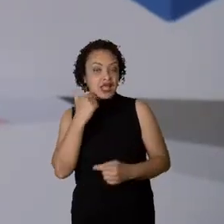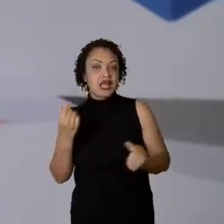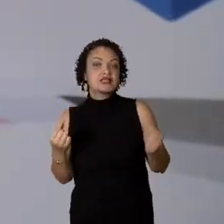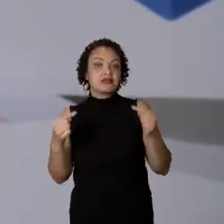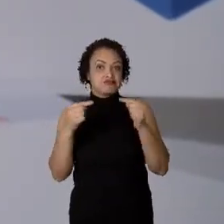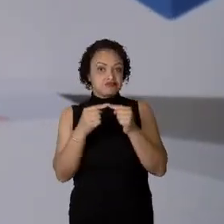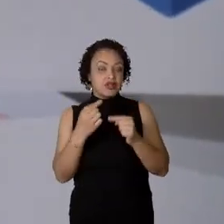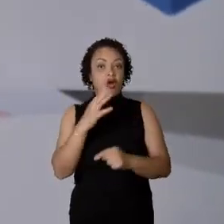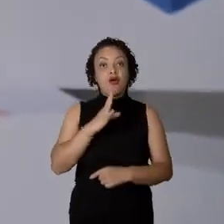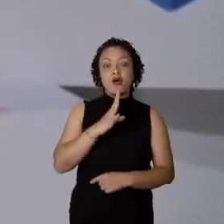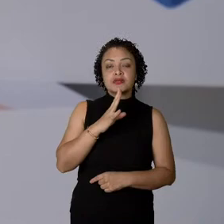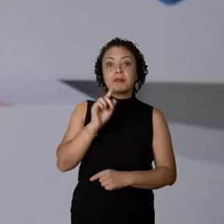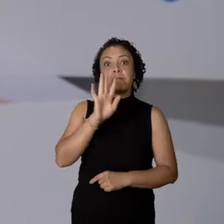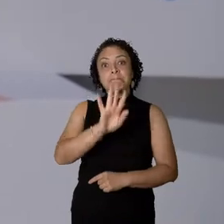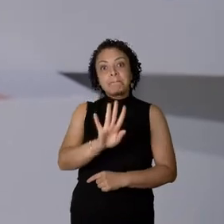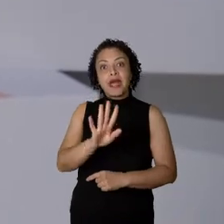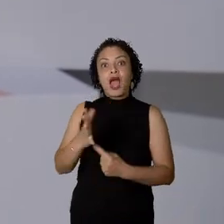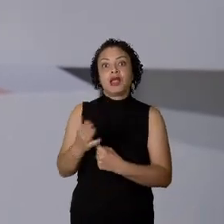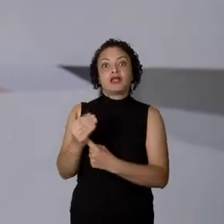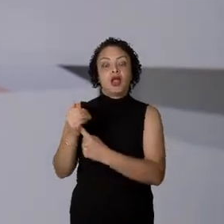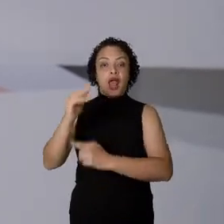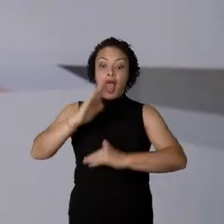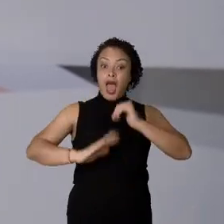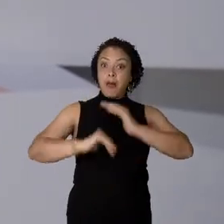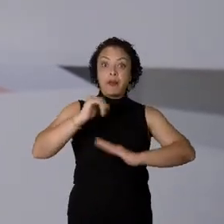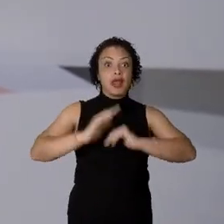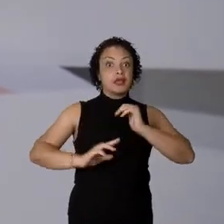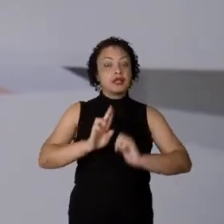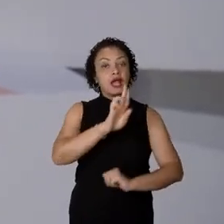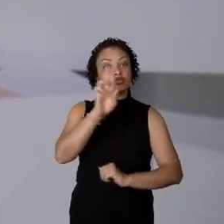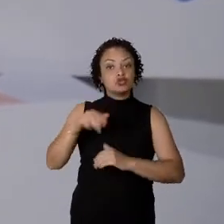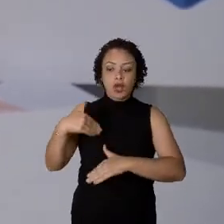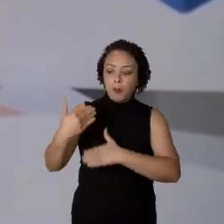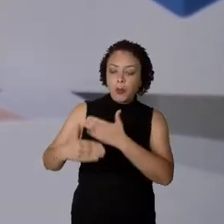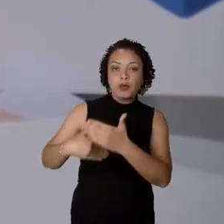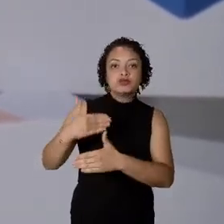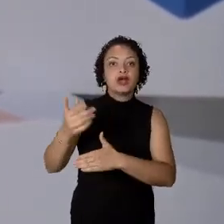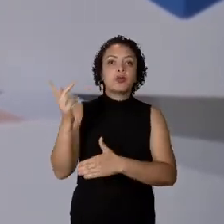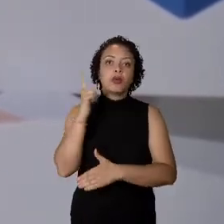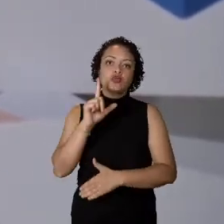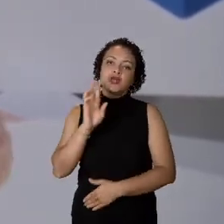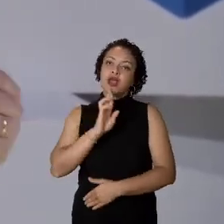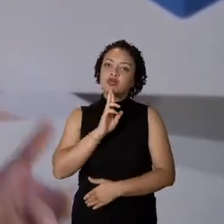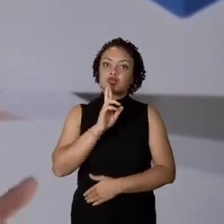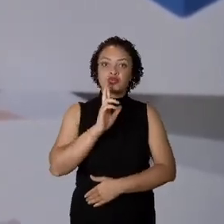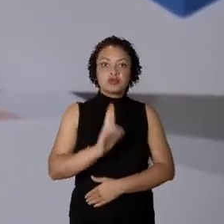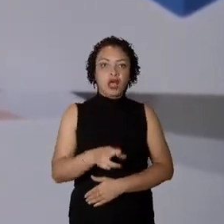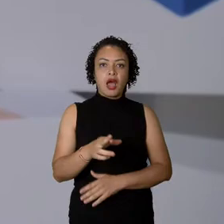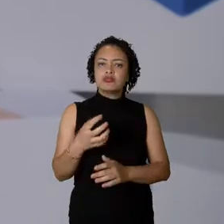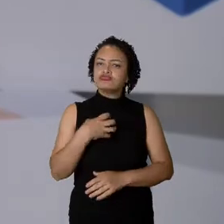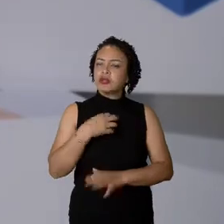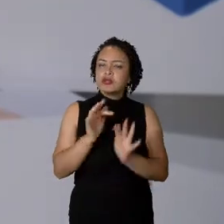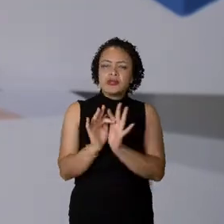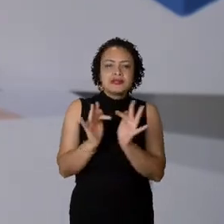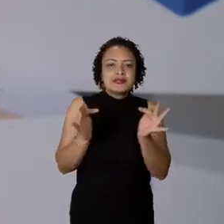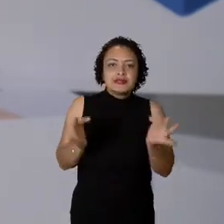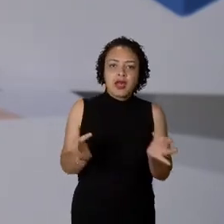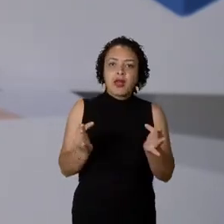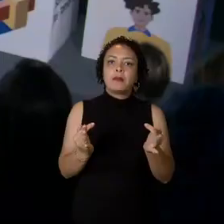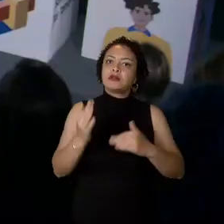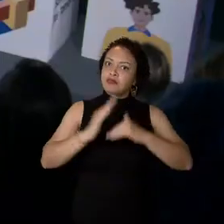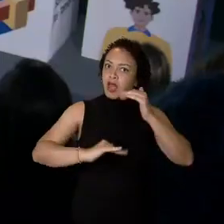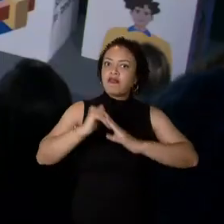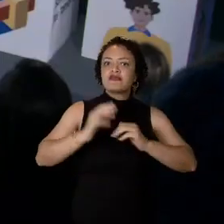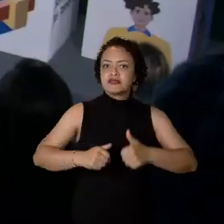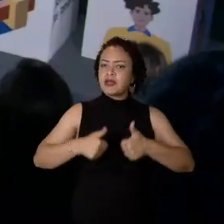se refere às habilidades, técnicas e processos usados para produzir resultados de forma mais simples e eficiente